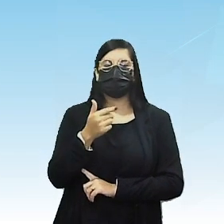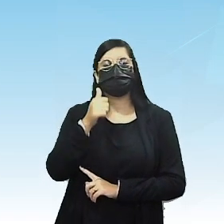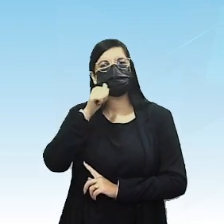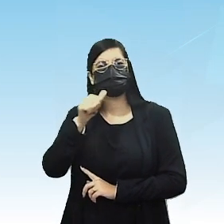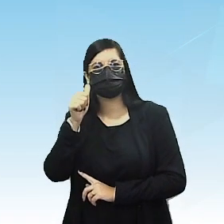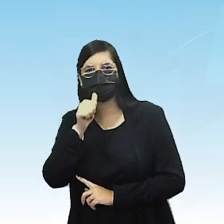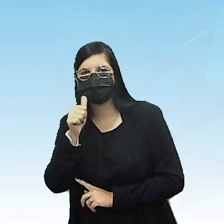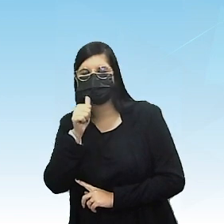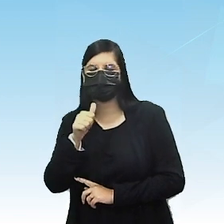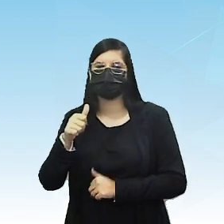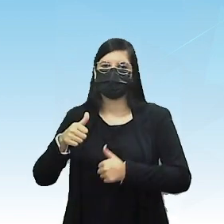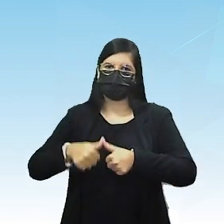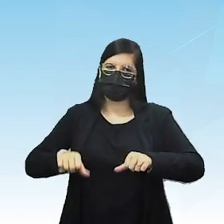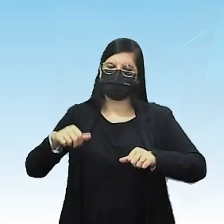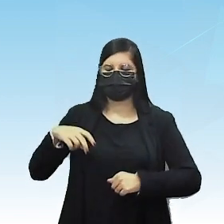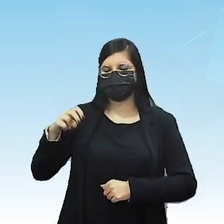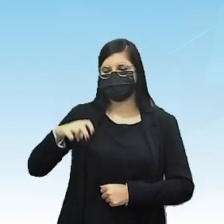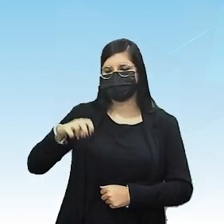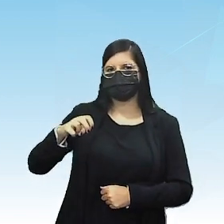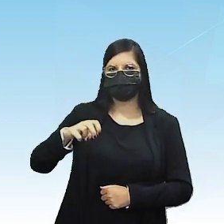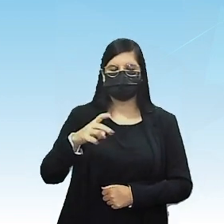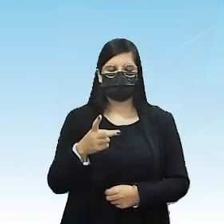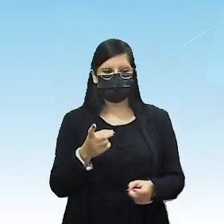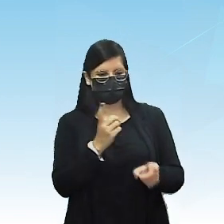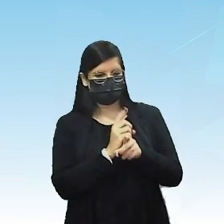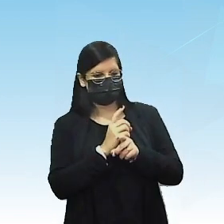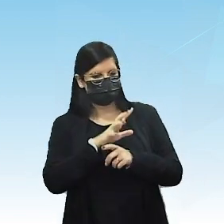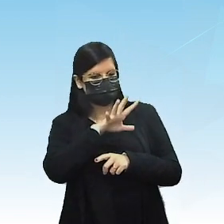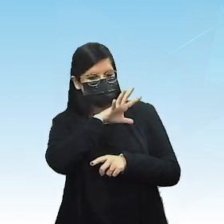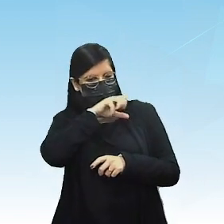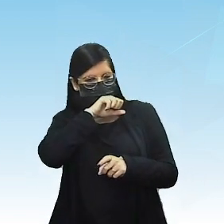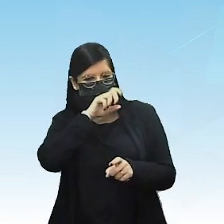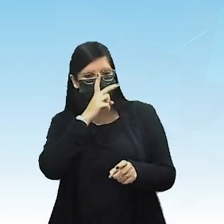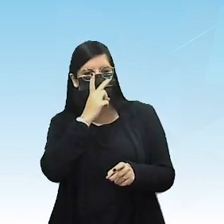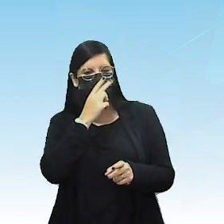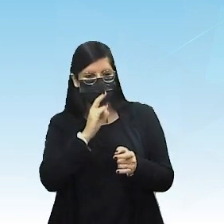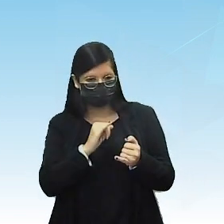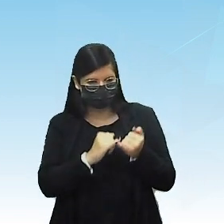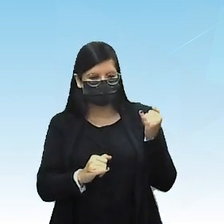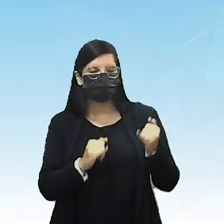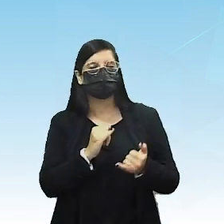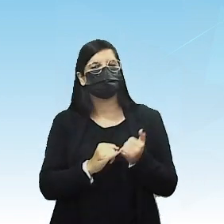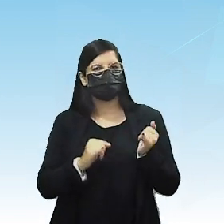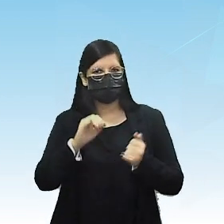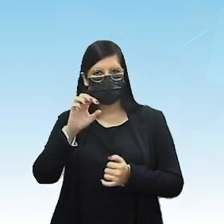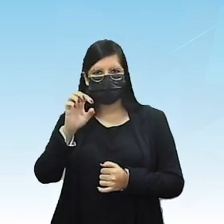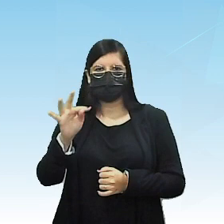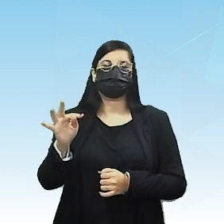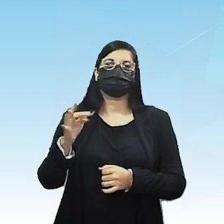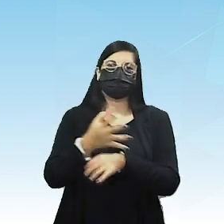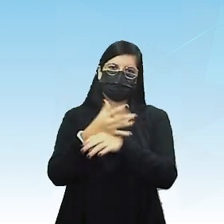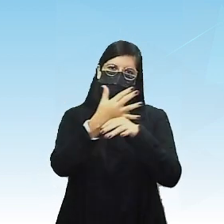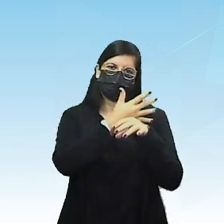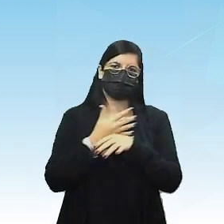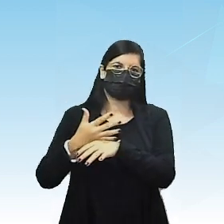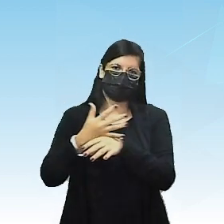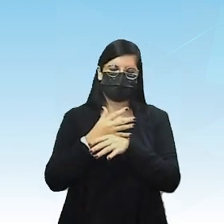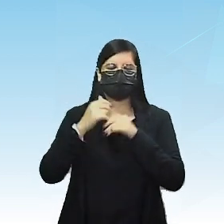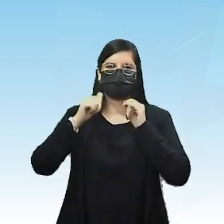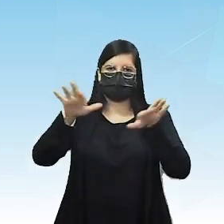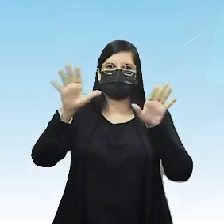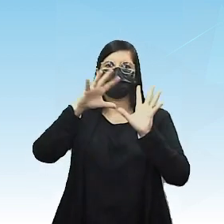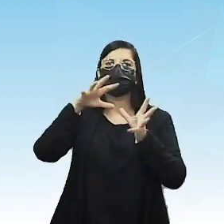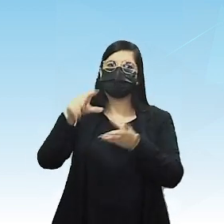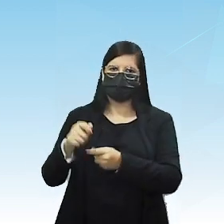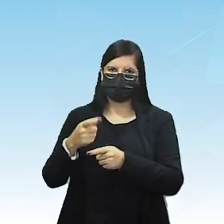que na cidade de Varginha viram um bicho que parecia um ET, então que ficou super conhecida, né? A cidade ganhou notoriedade internacional,